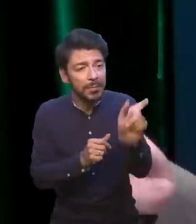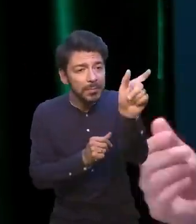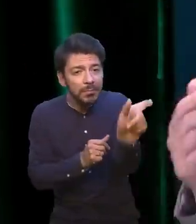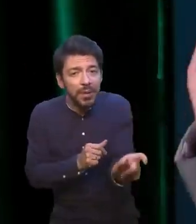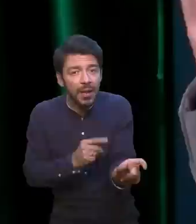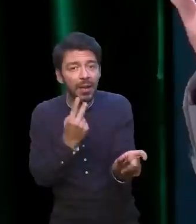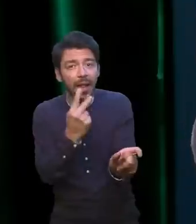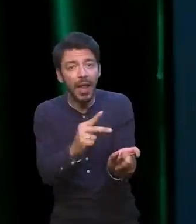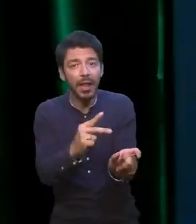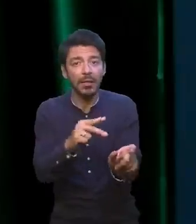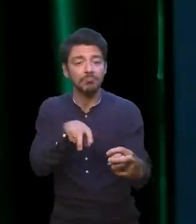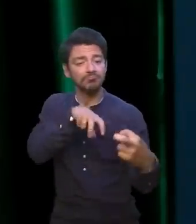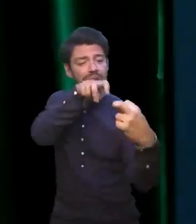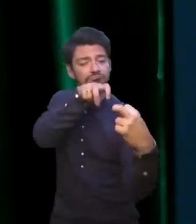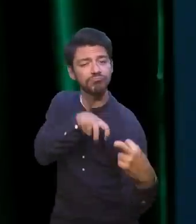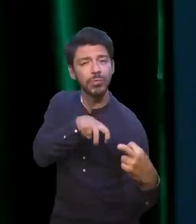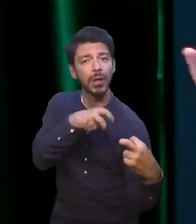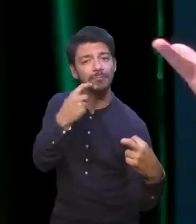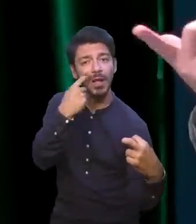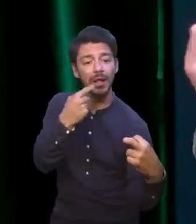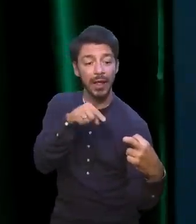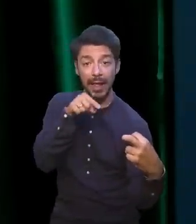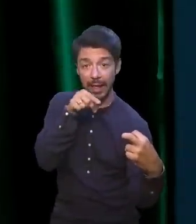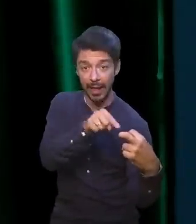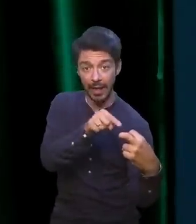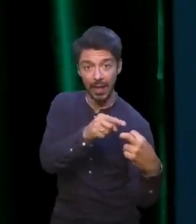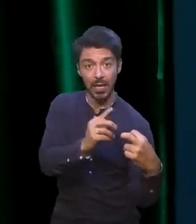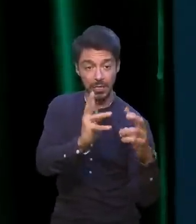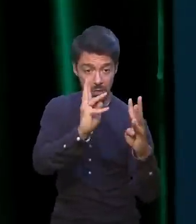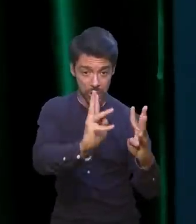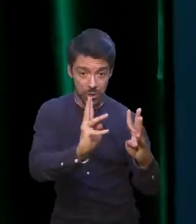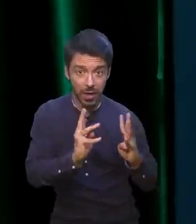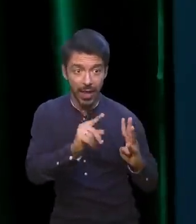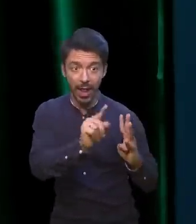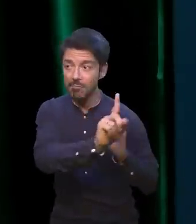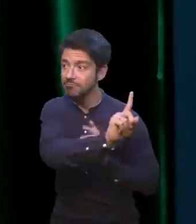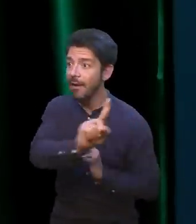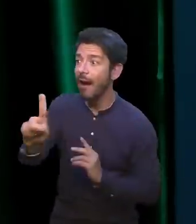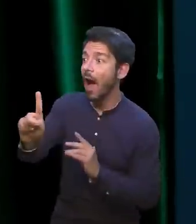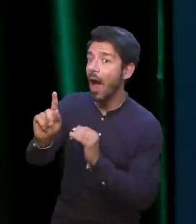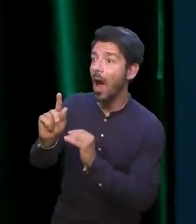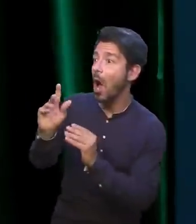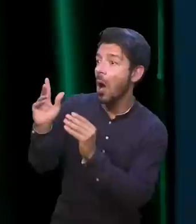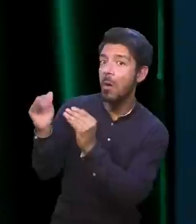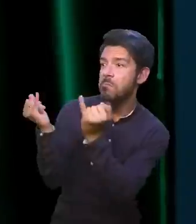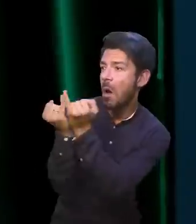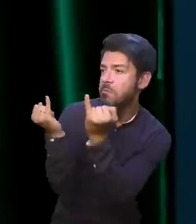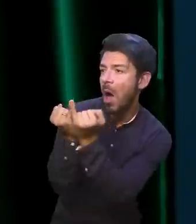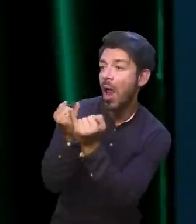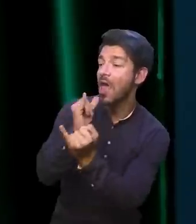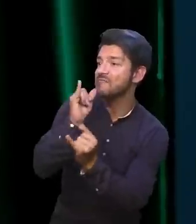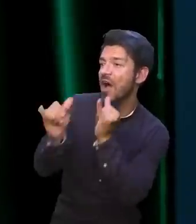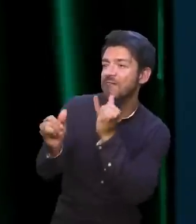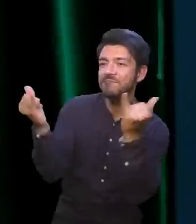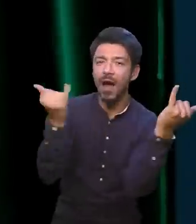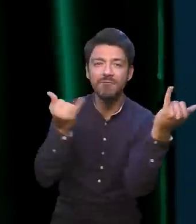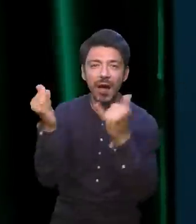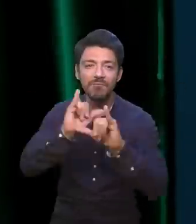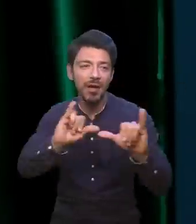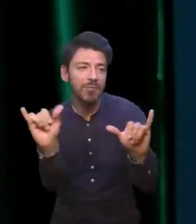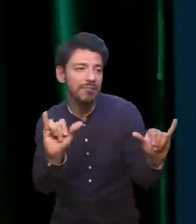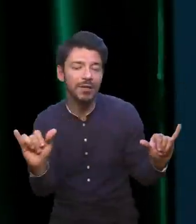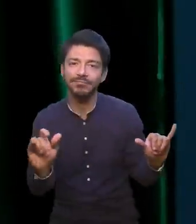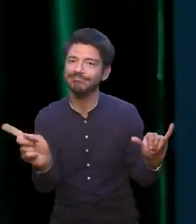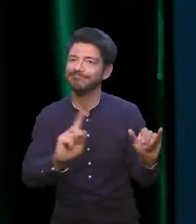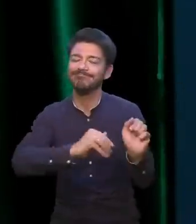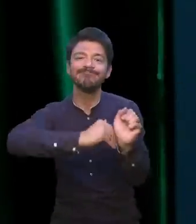sair e falar, você viu, fulano veio aqui, imagina, o presidente do centro veio no atendimento fraterno. E falou, claro que exige-se o sigilo.